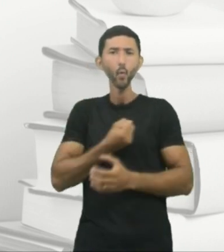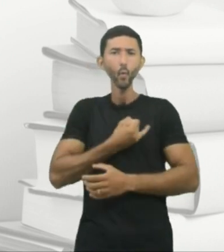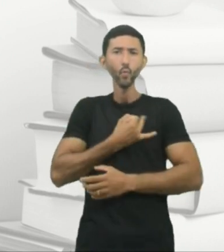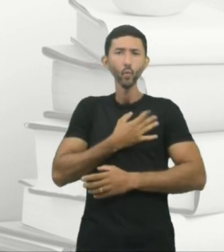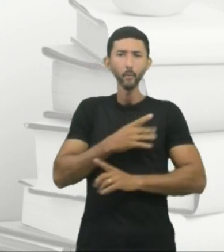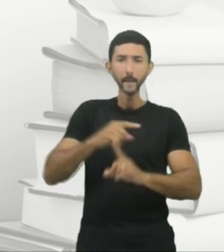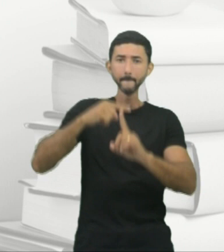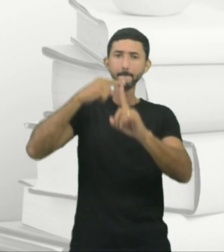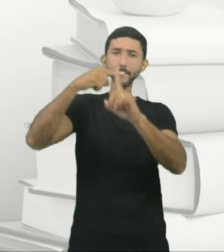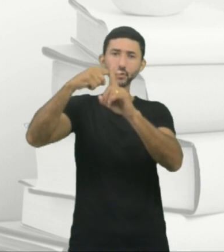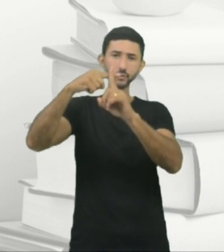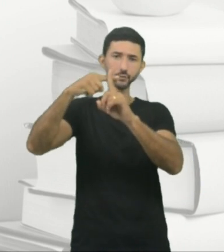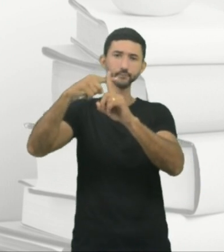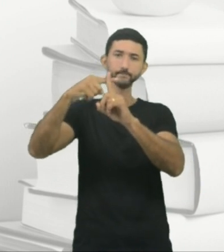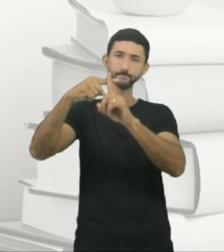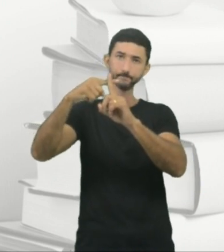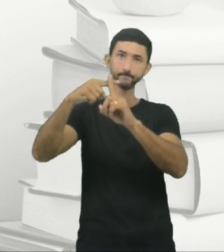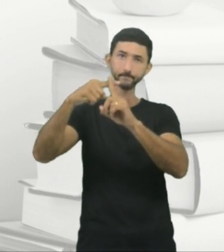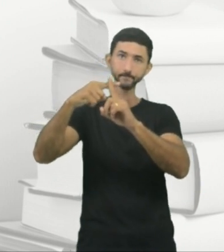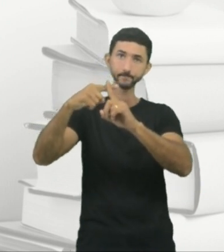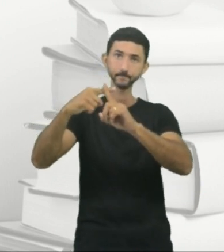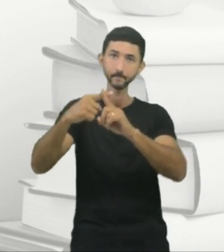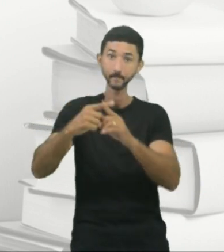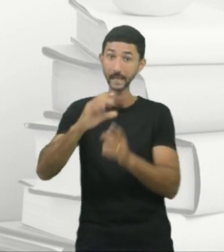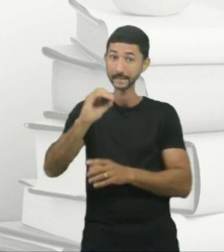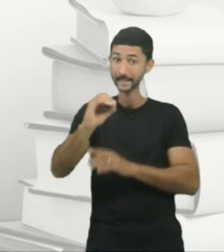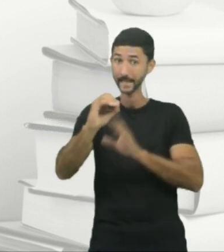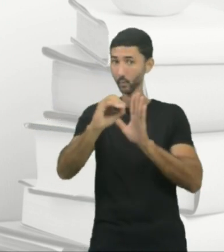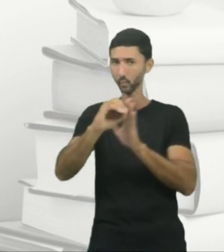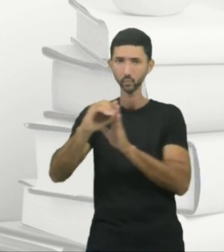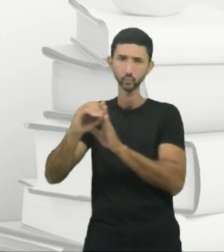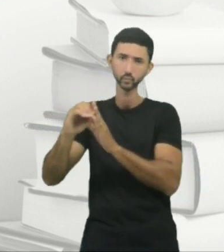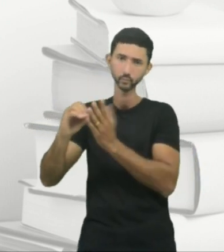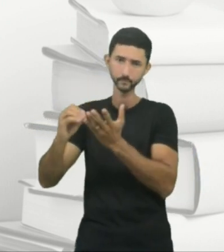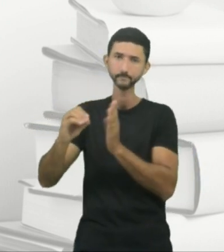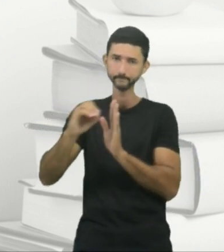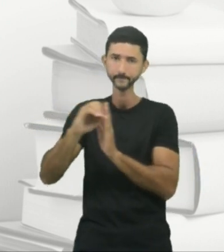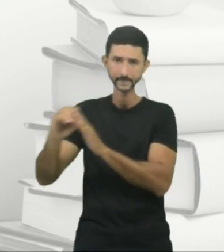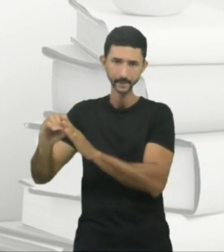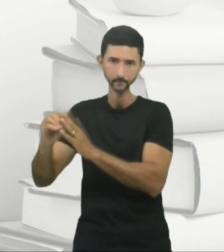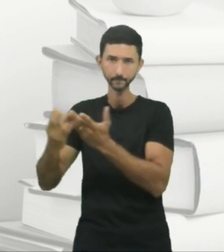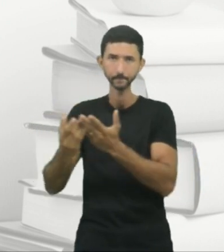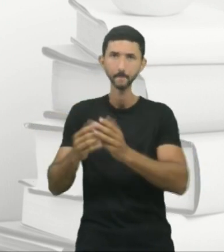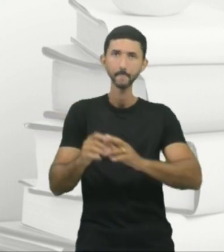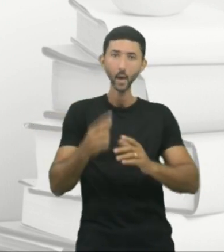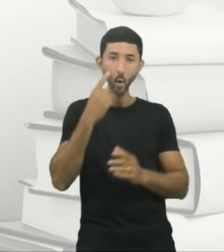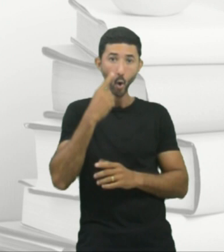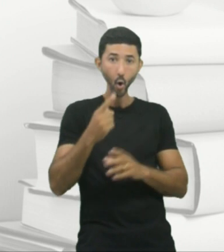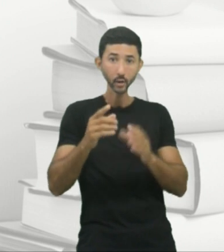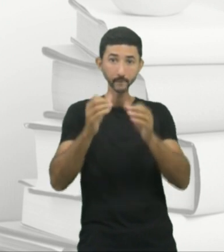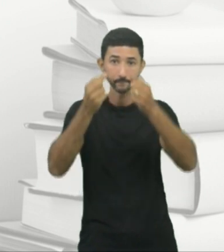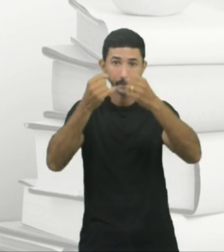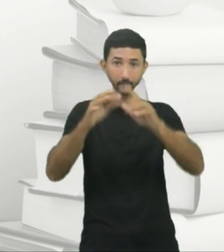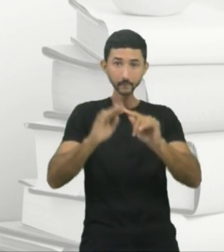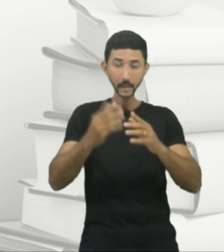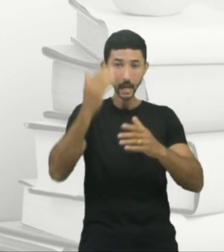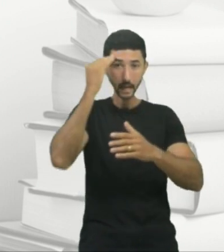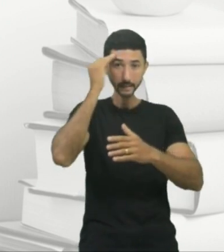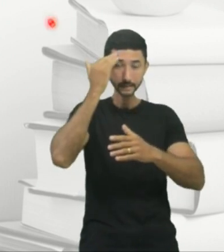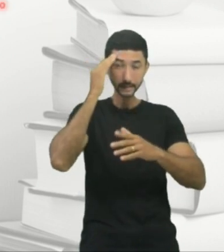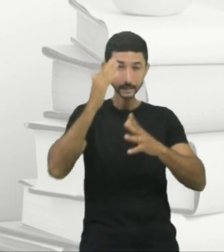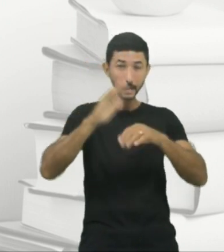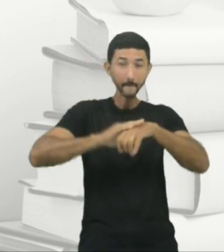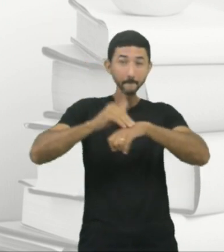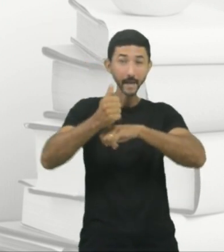inteiro positivo, não sendo o 0 considerado como 1. Olha aqui na tela para você